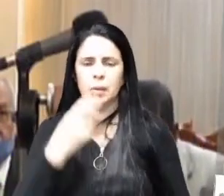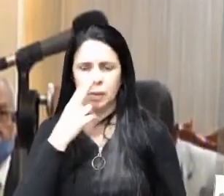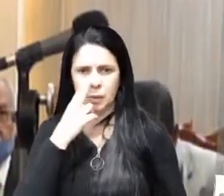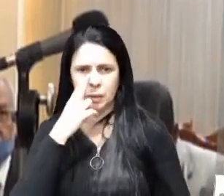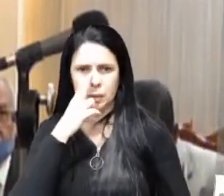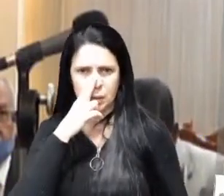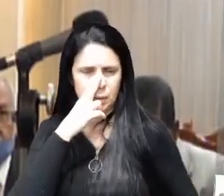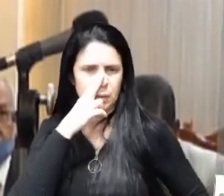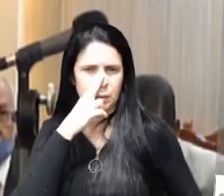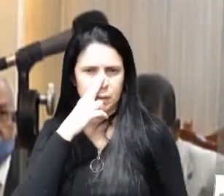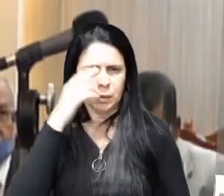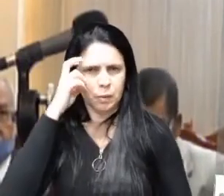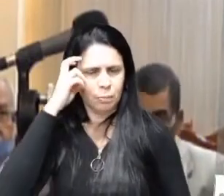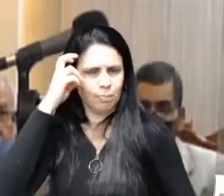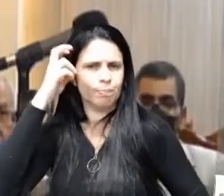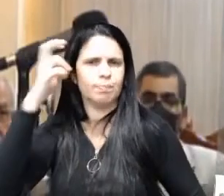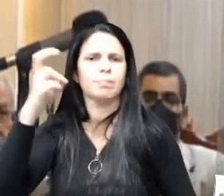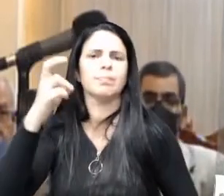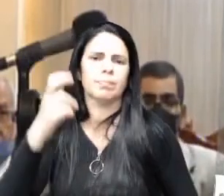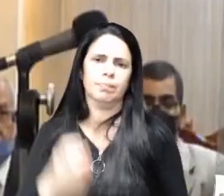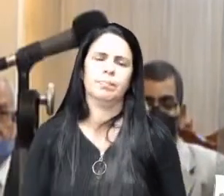esperando Jesus.